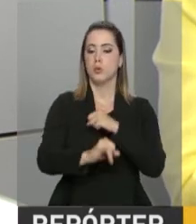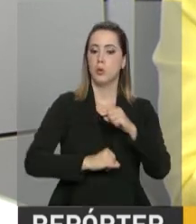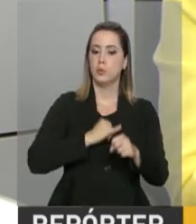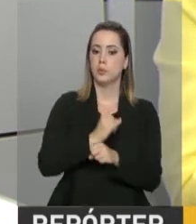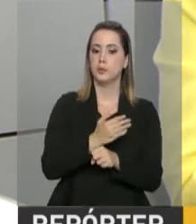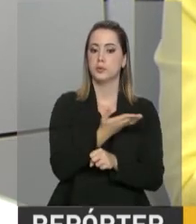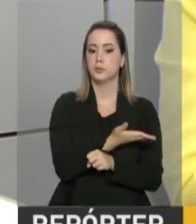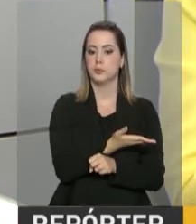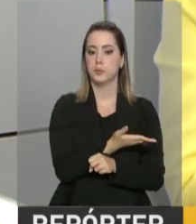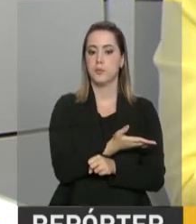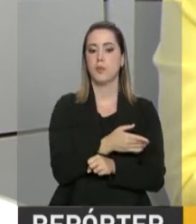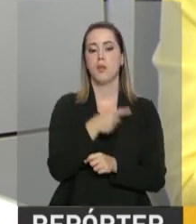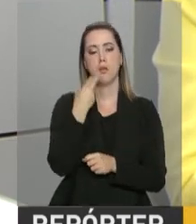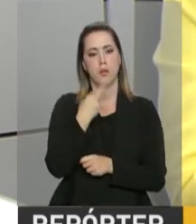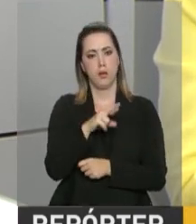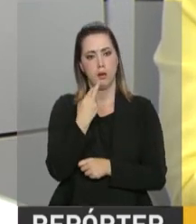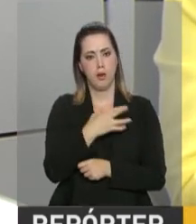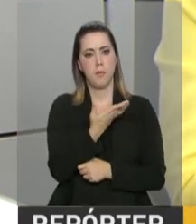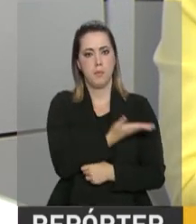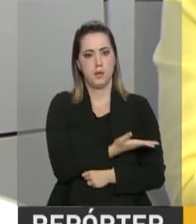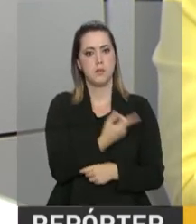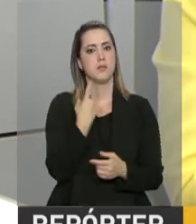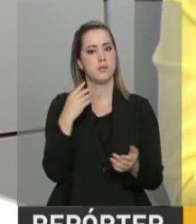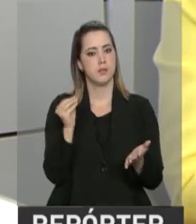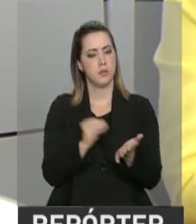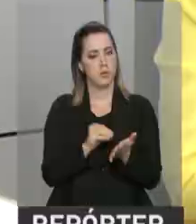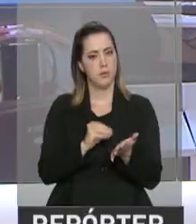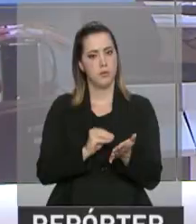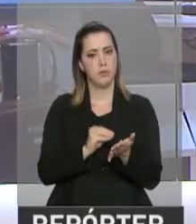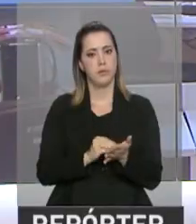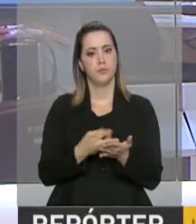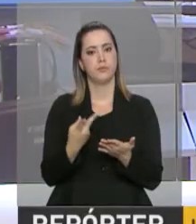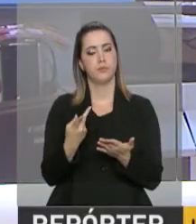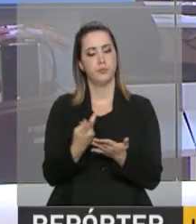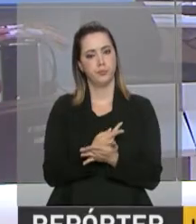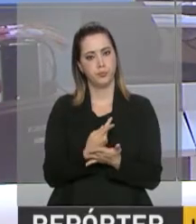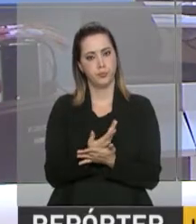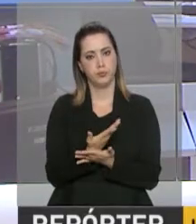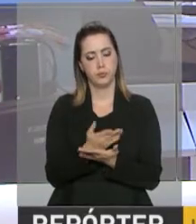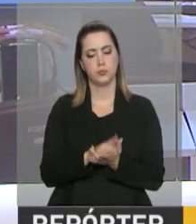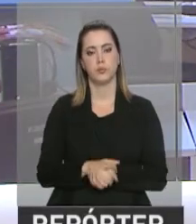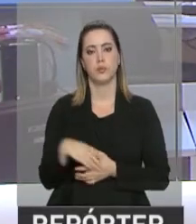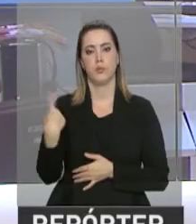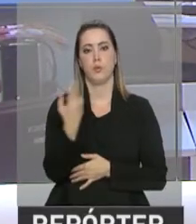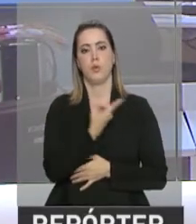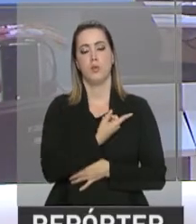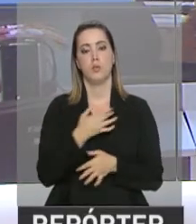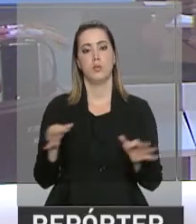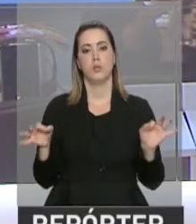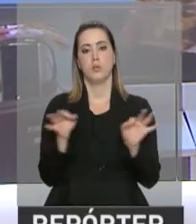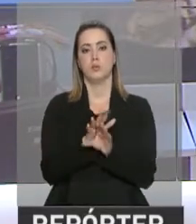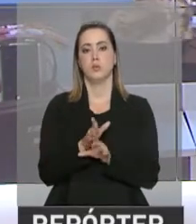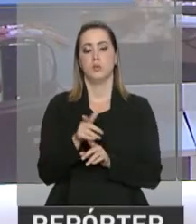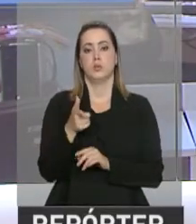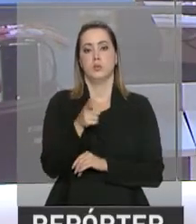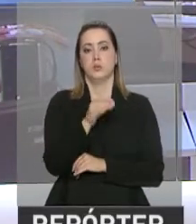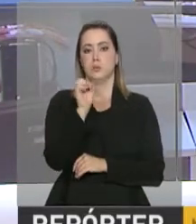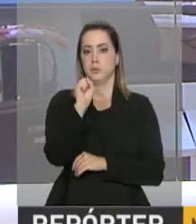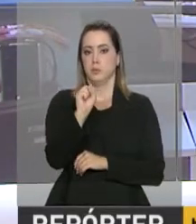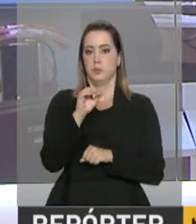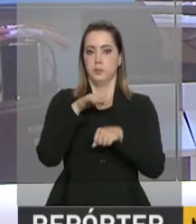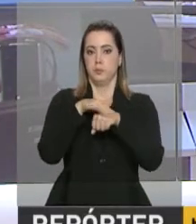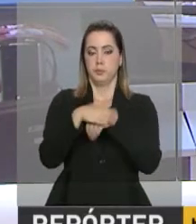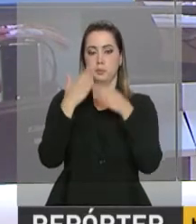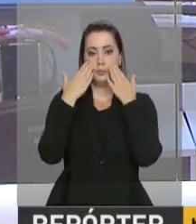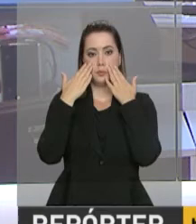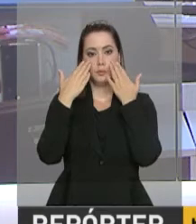site e faz a reclamação do descumprimento dos prazos nós ficamos por aqui mas voltamos daqui a pouco às oito da noite